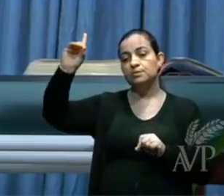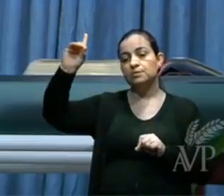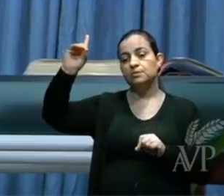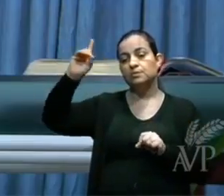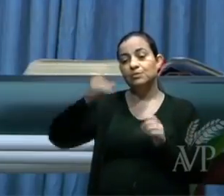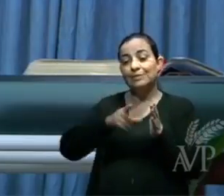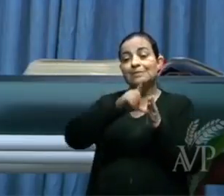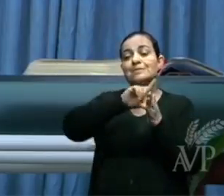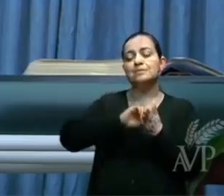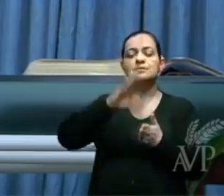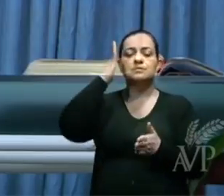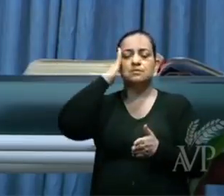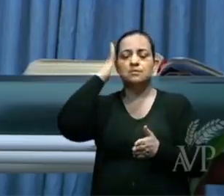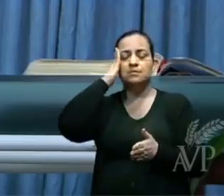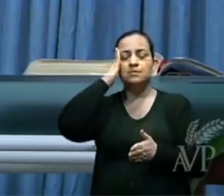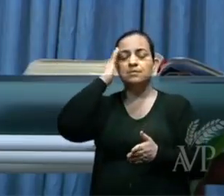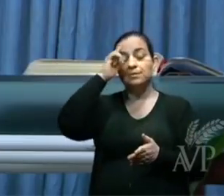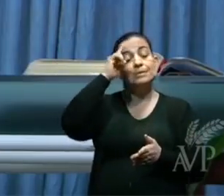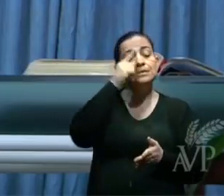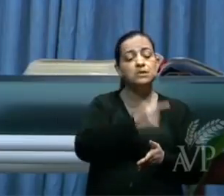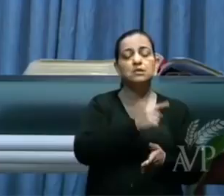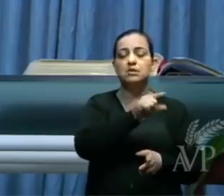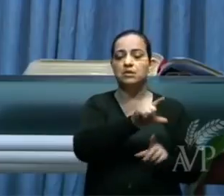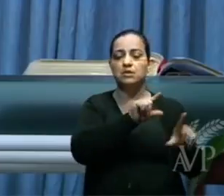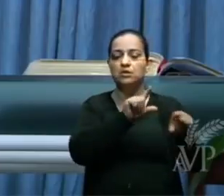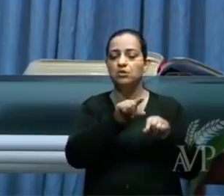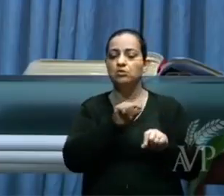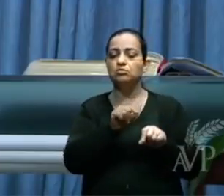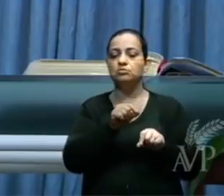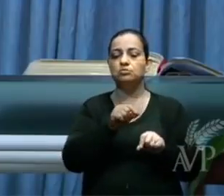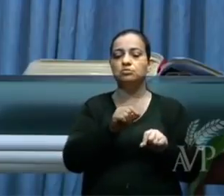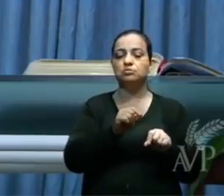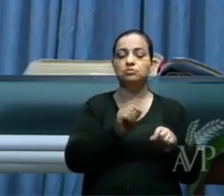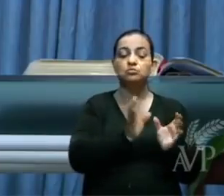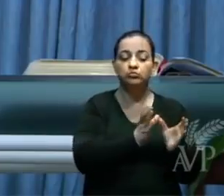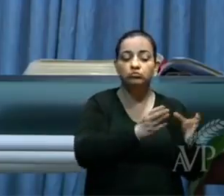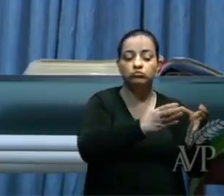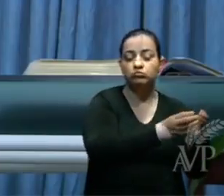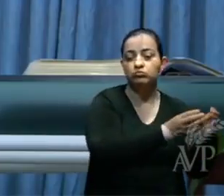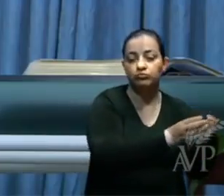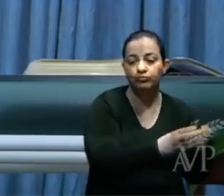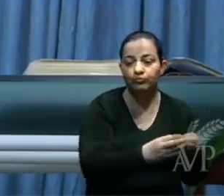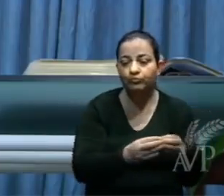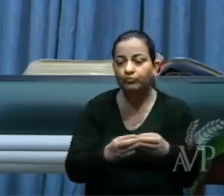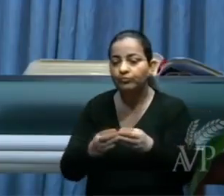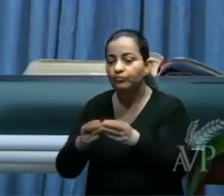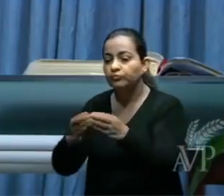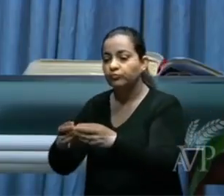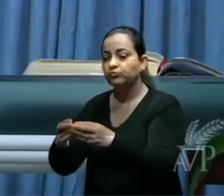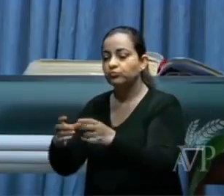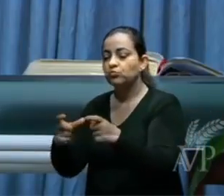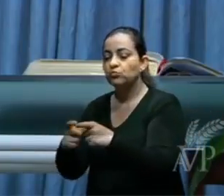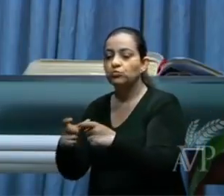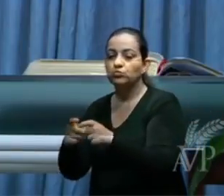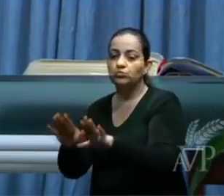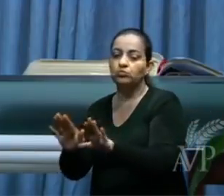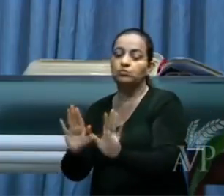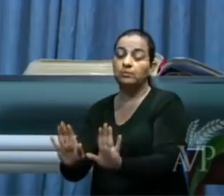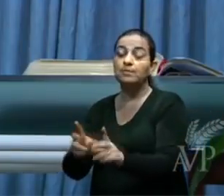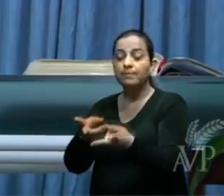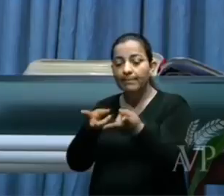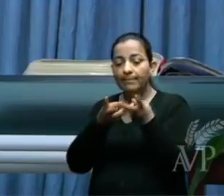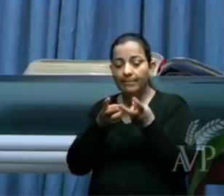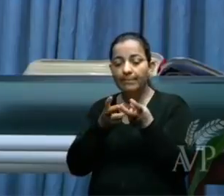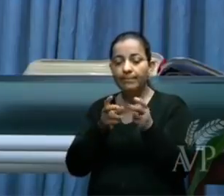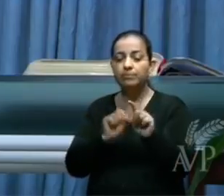conhecimento ordenou ser isto é a noiva sai para fora da igreja veja